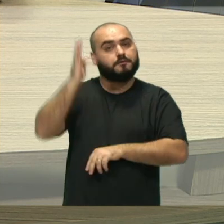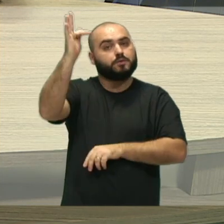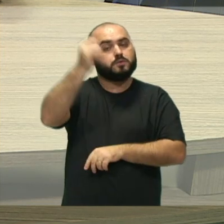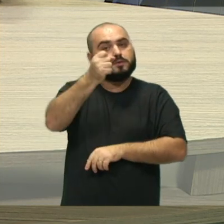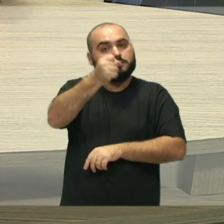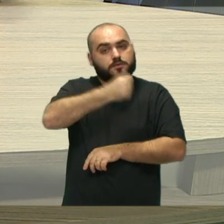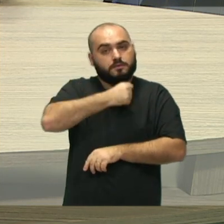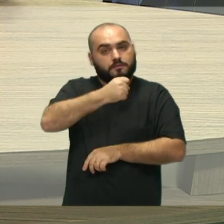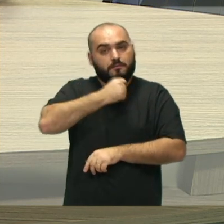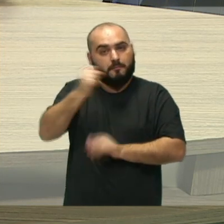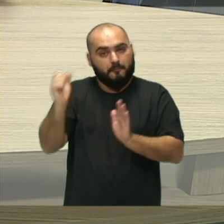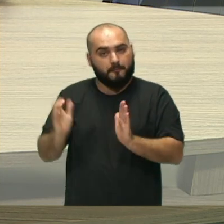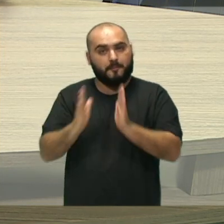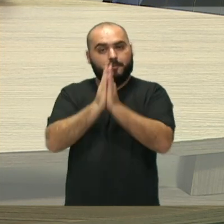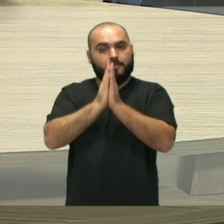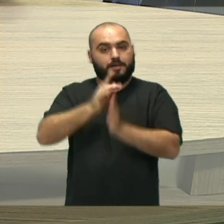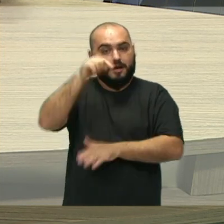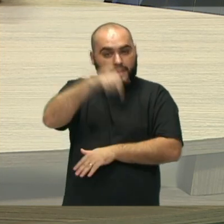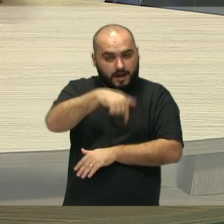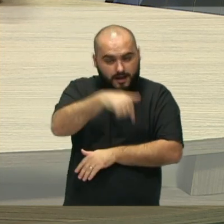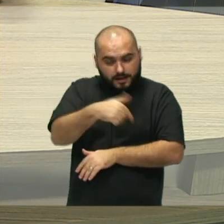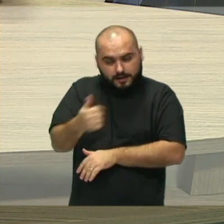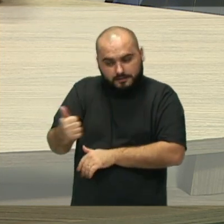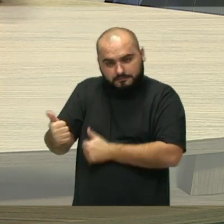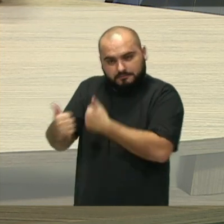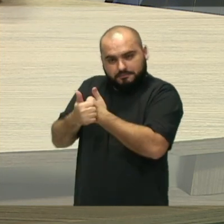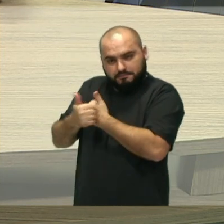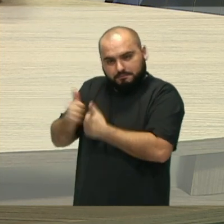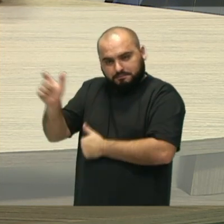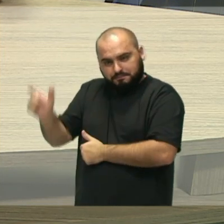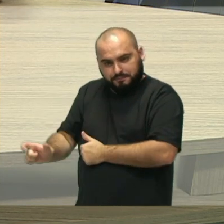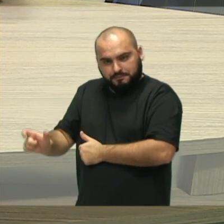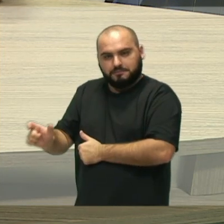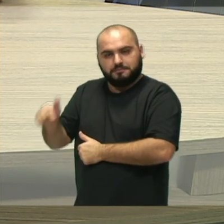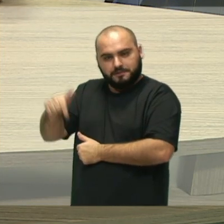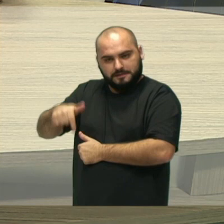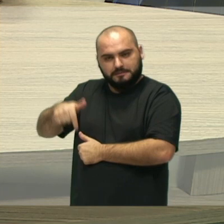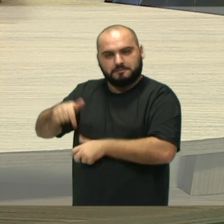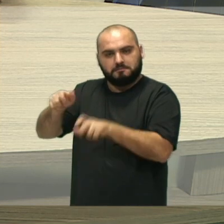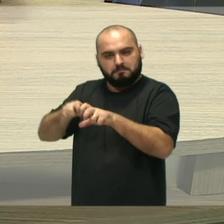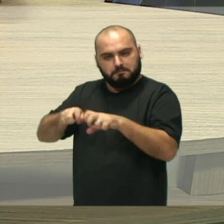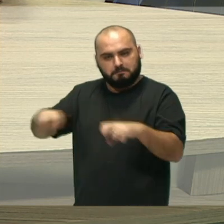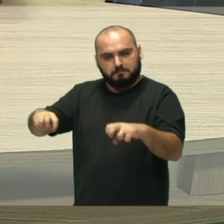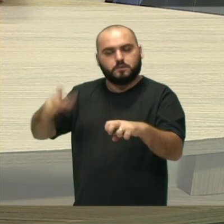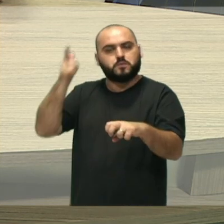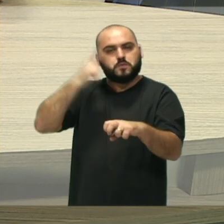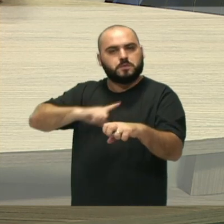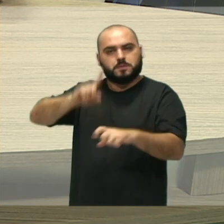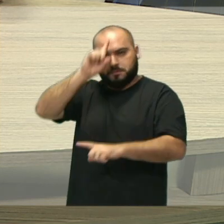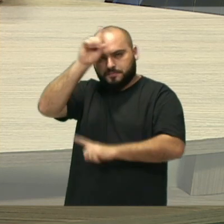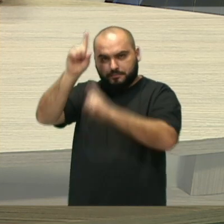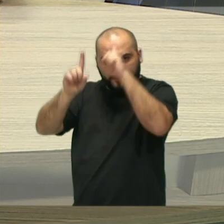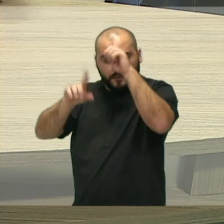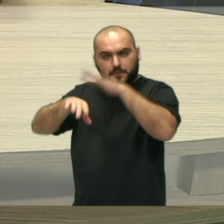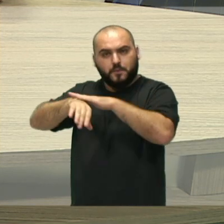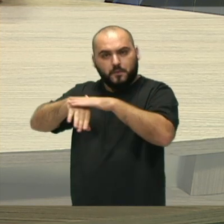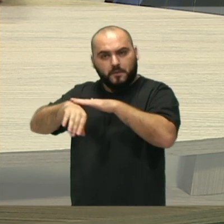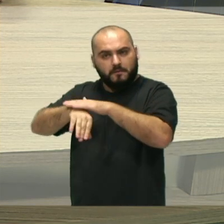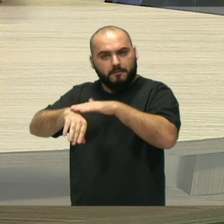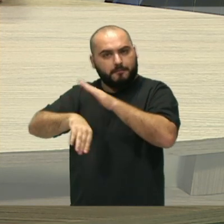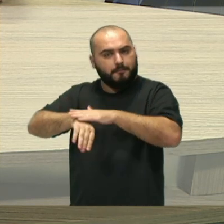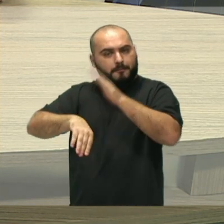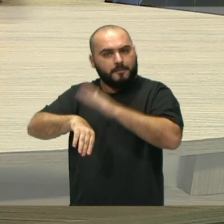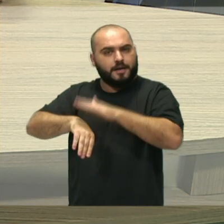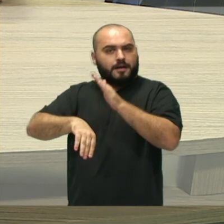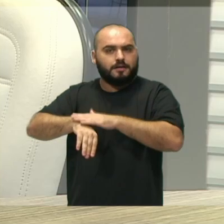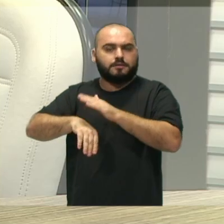entrevistar pessoalmente com o senhor aqui do meu lado, exatamente aqui nessa bancada, para a gente trocar mais ideias a respeito desse e de outros temas